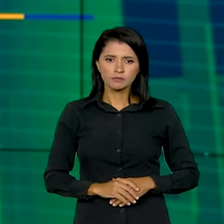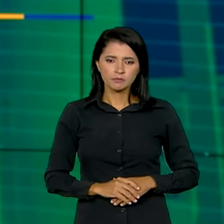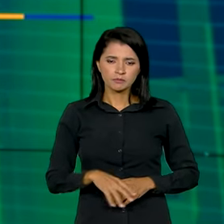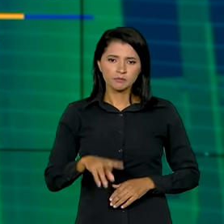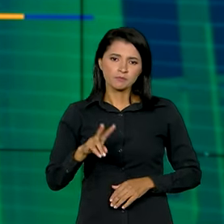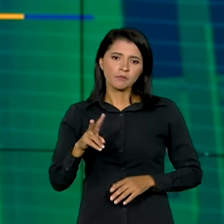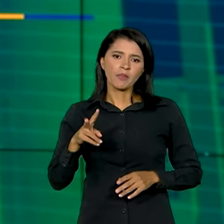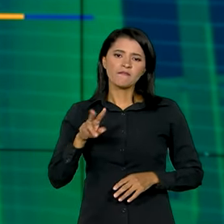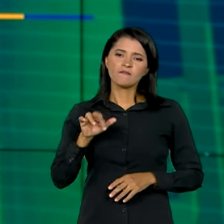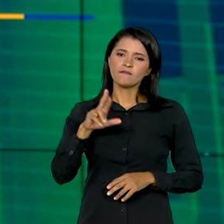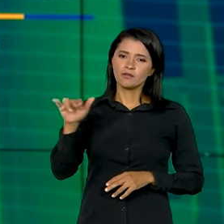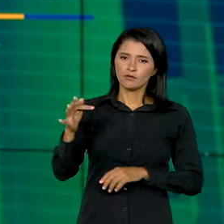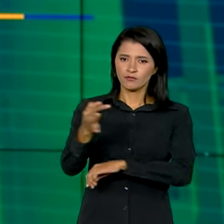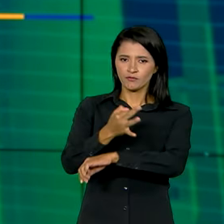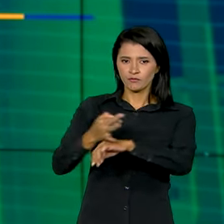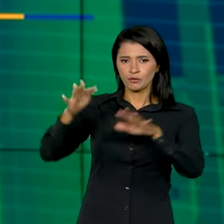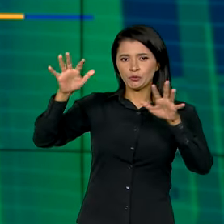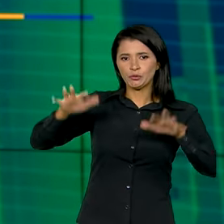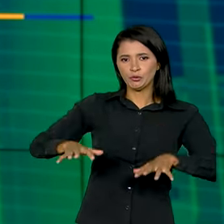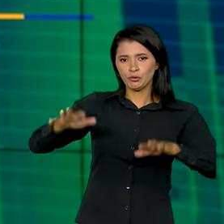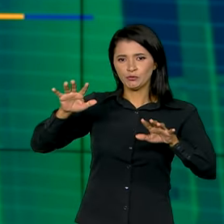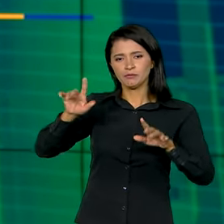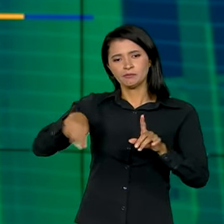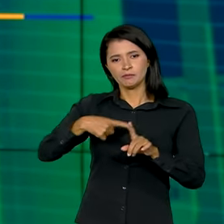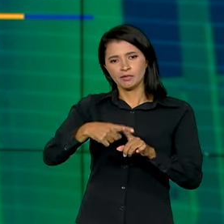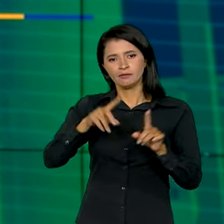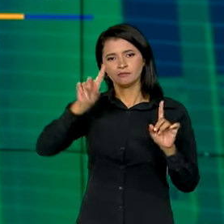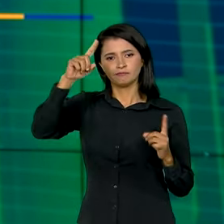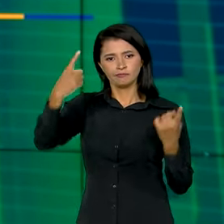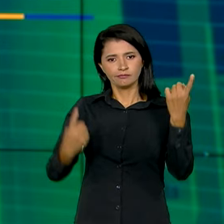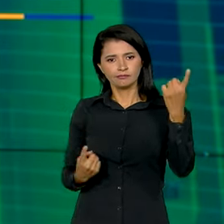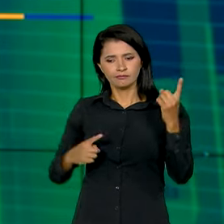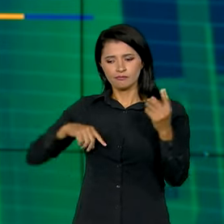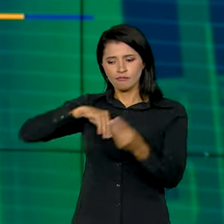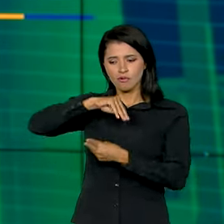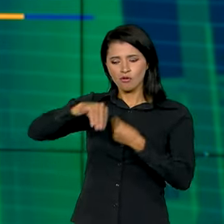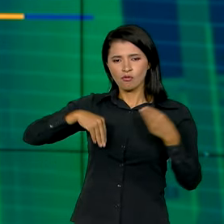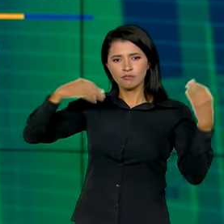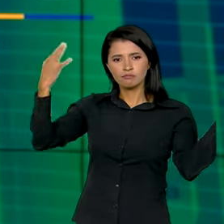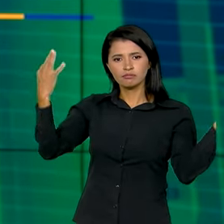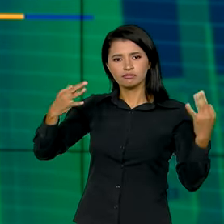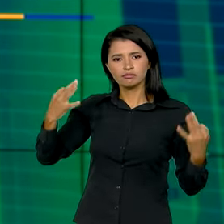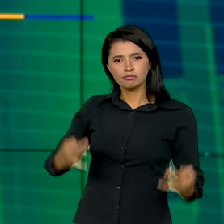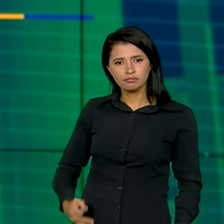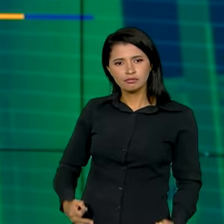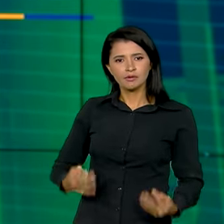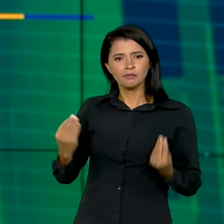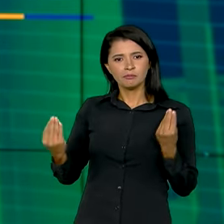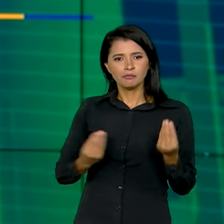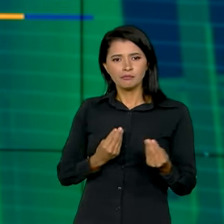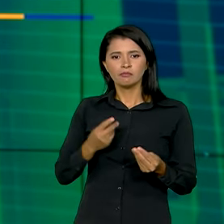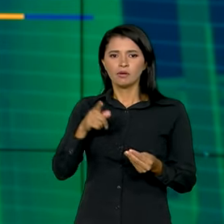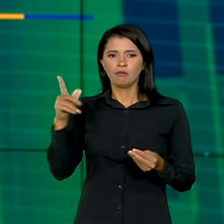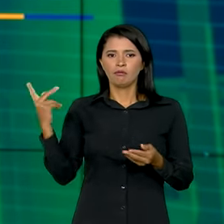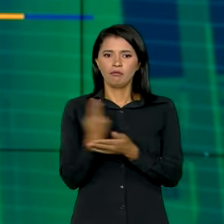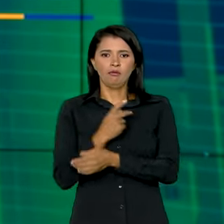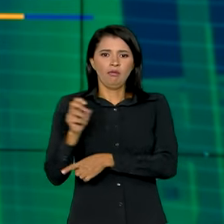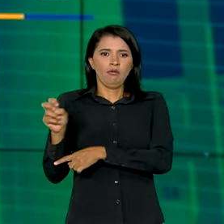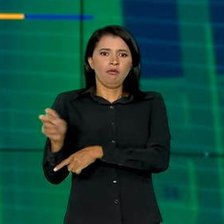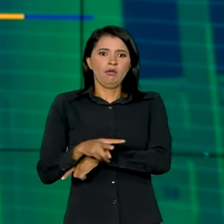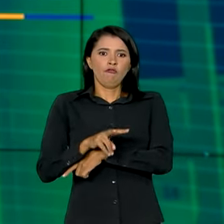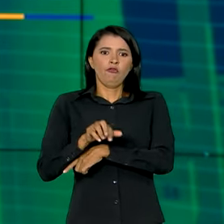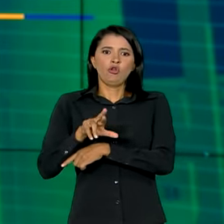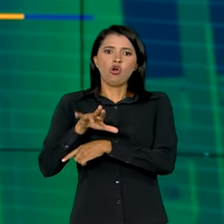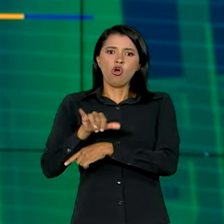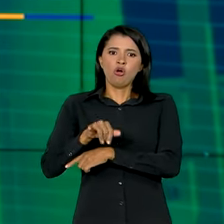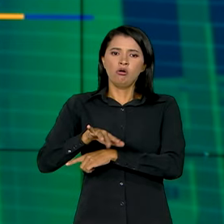verão férias chuvas e carnaval a mistura perfeita para o crescimento de viroses a